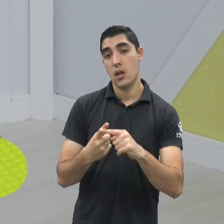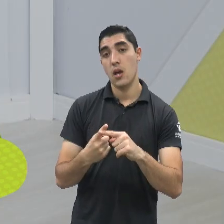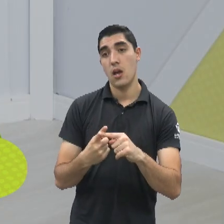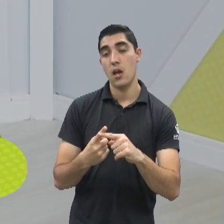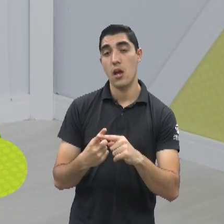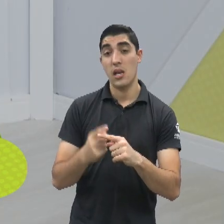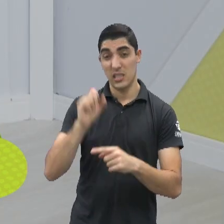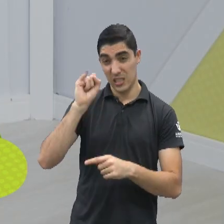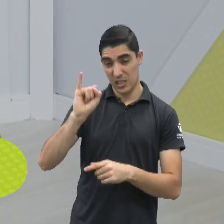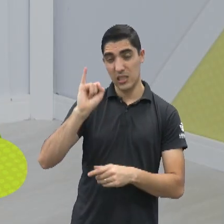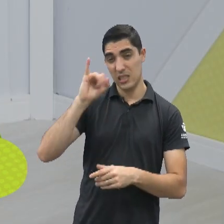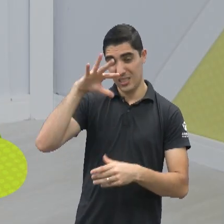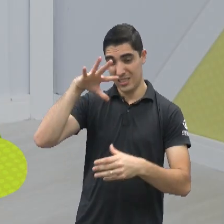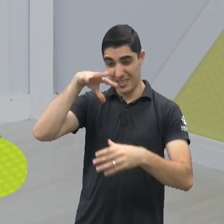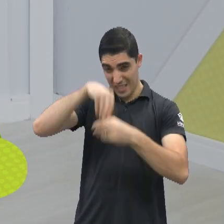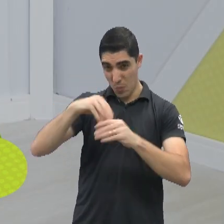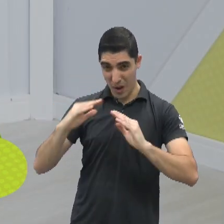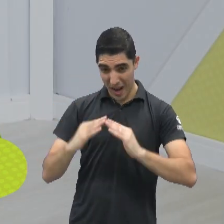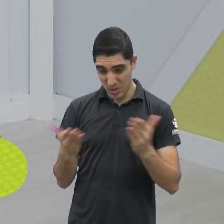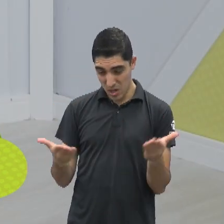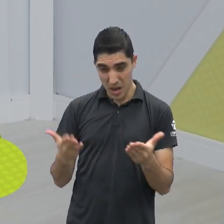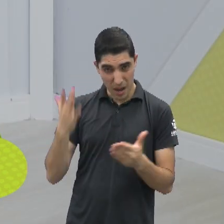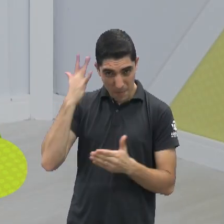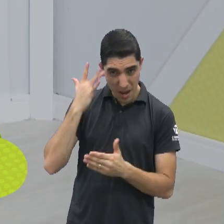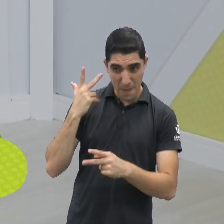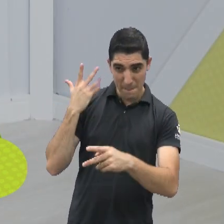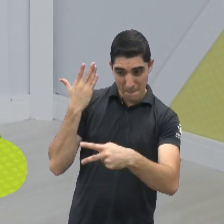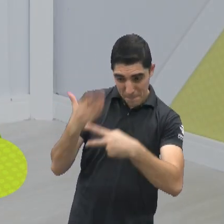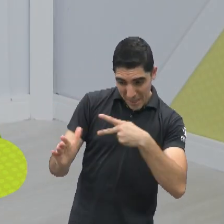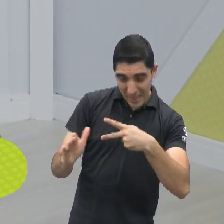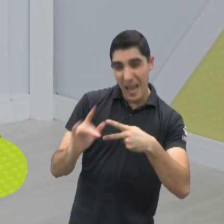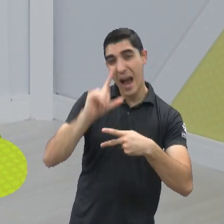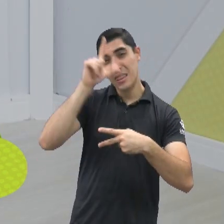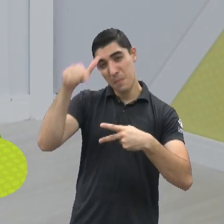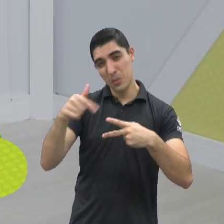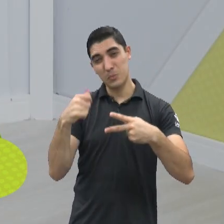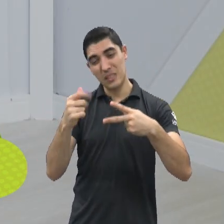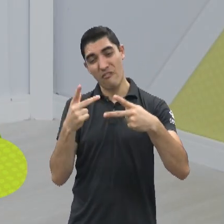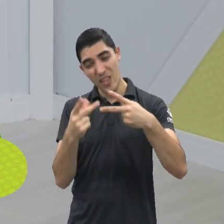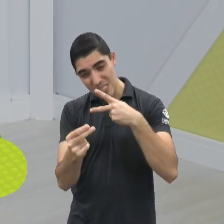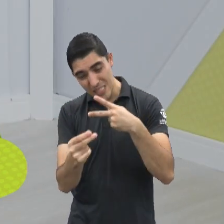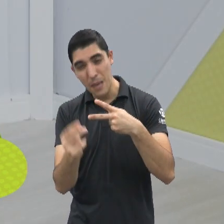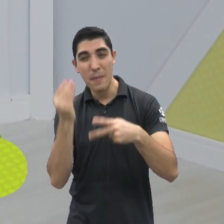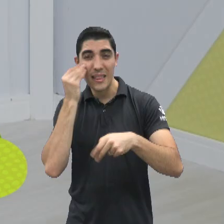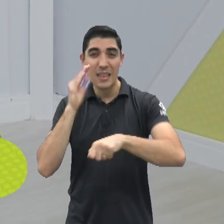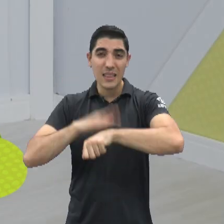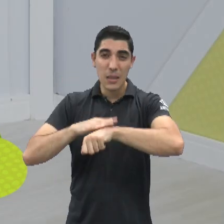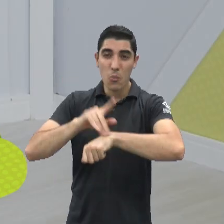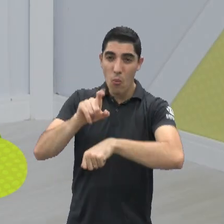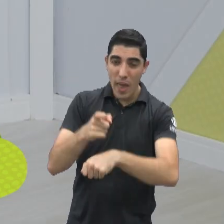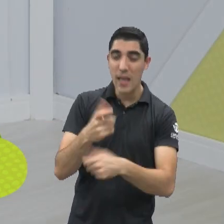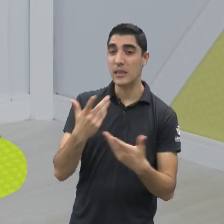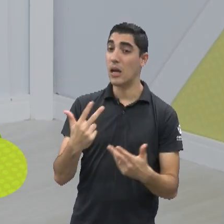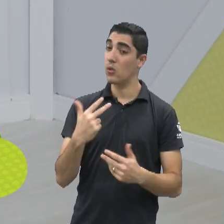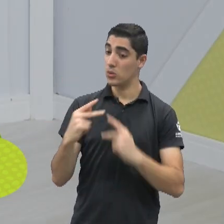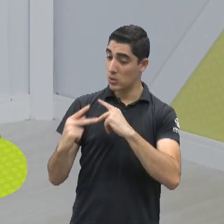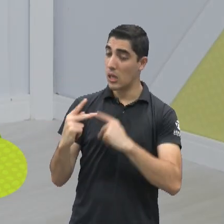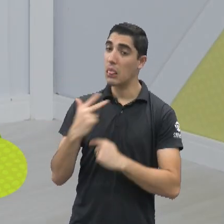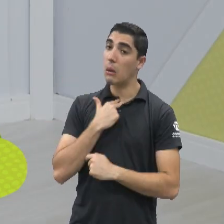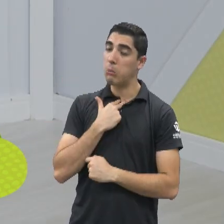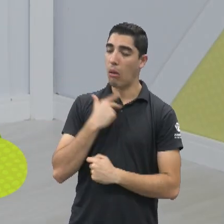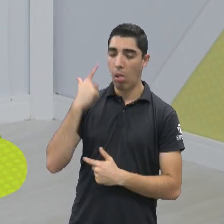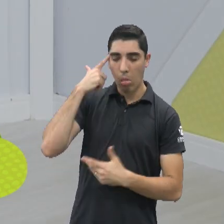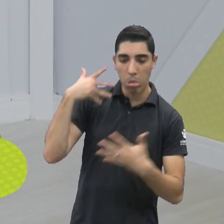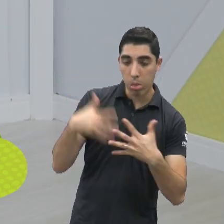perca aqui, precisa vencer para forçar uma prorrogação no segundo jogo, então não pode se complicar jogando no Tênis Clube, tem que vencer e